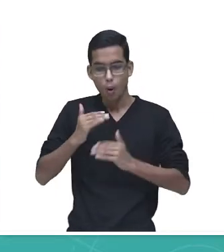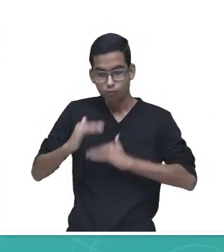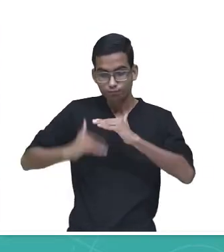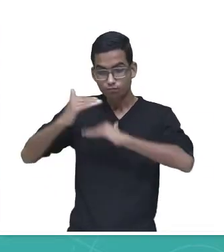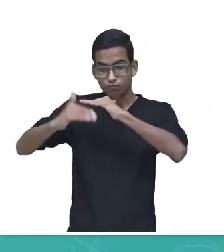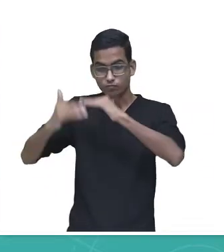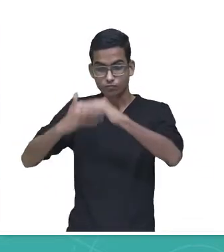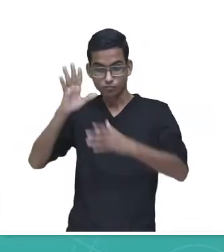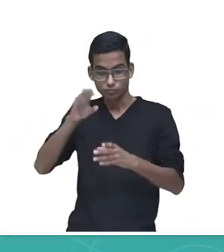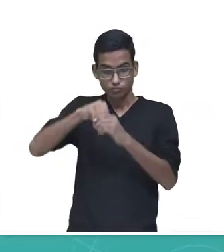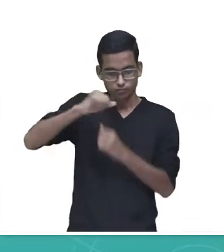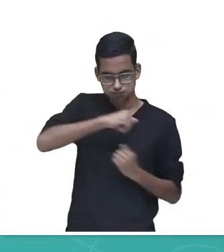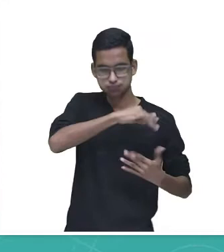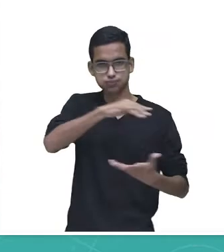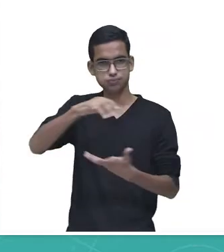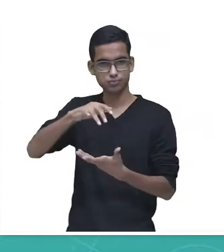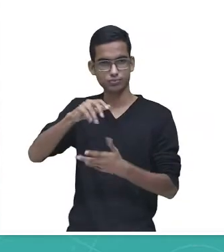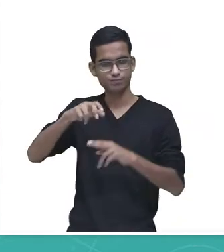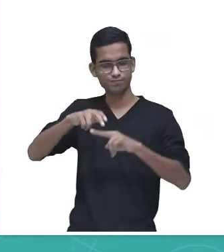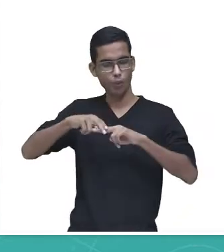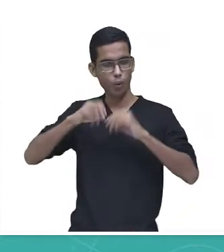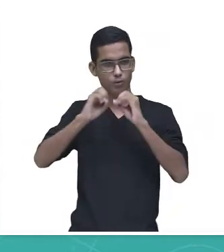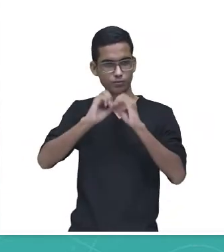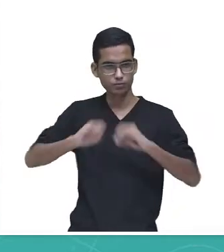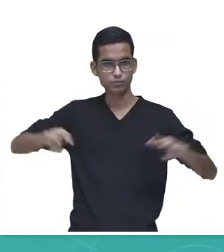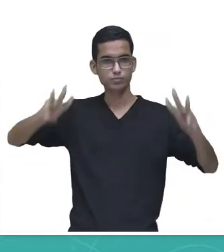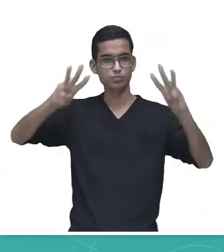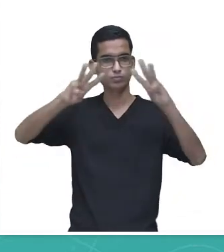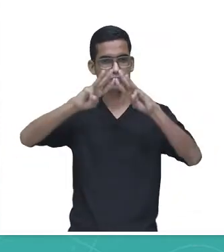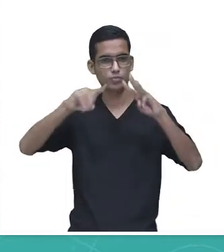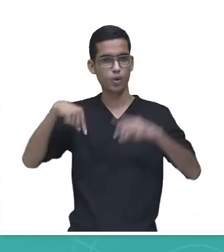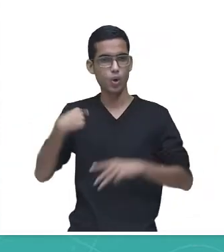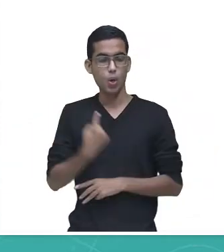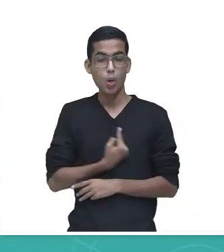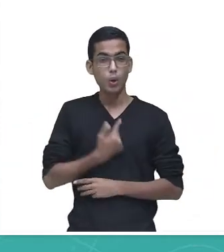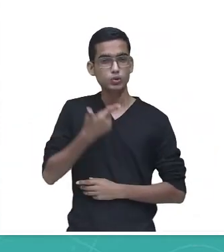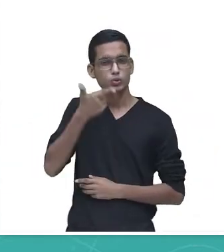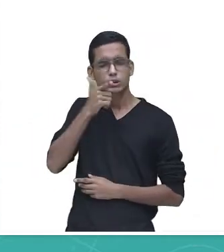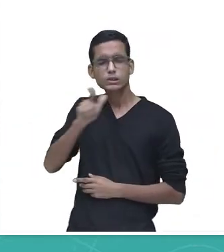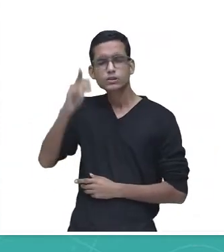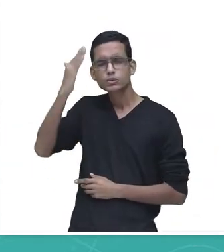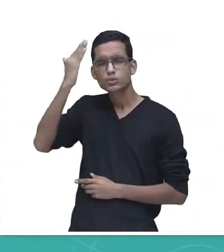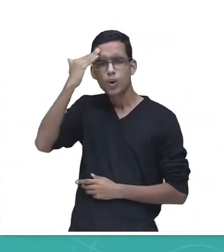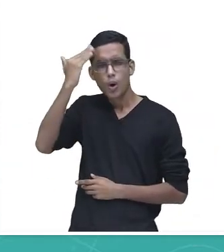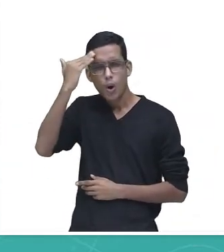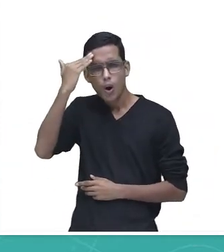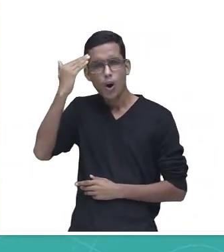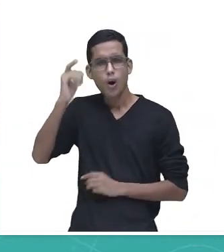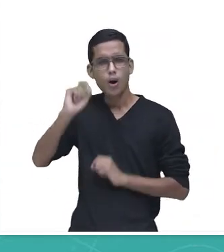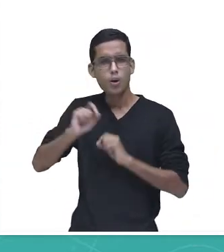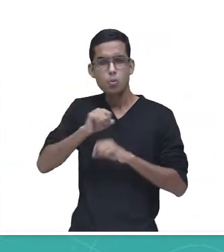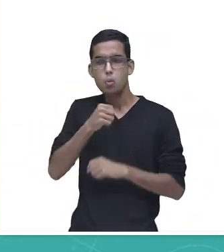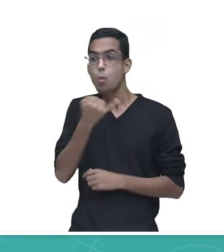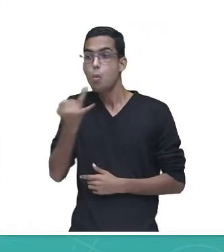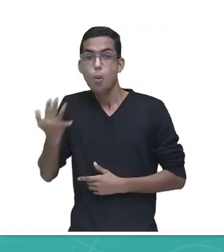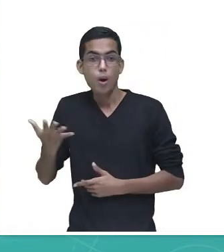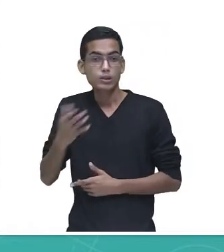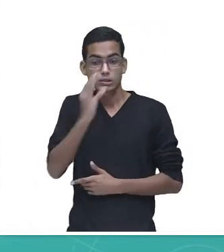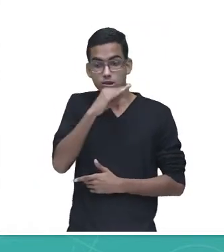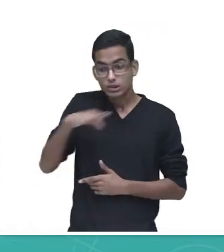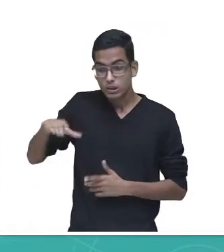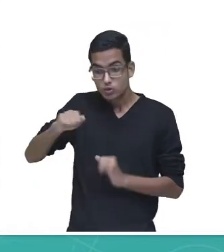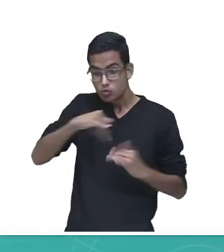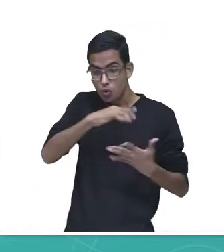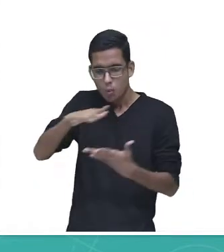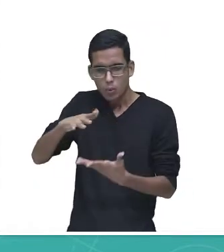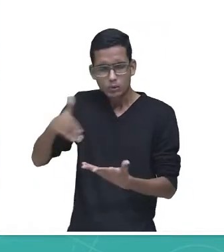causa da ONU, por exemplo, que nós sabemos quantas crianças, quantos lugares no mundo tem crianças passando fome.